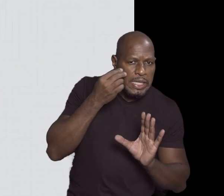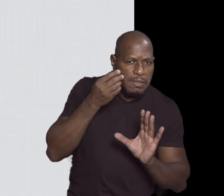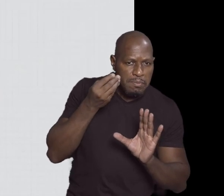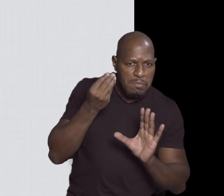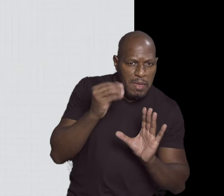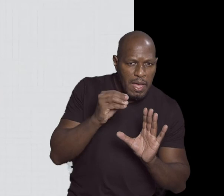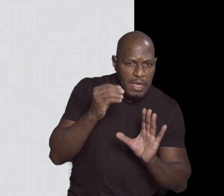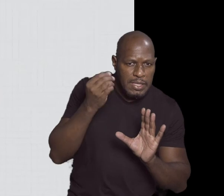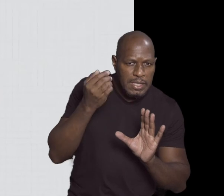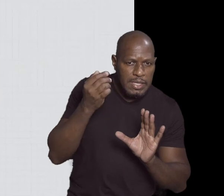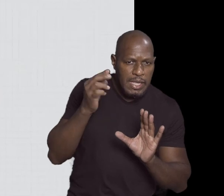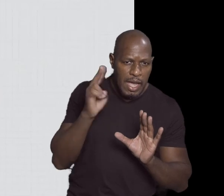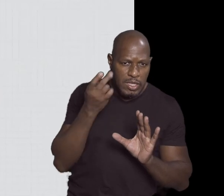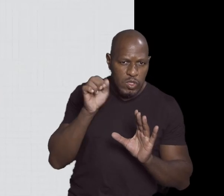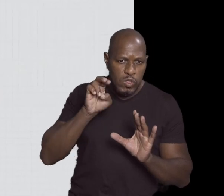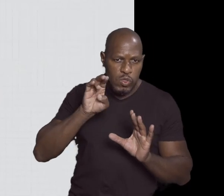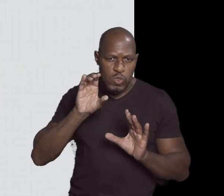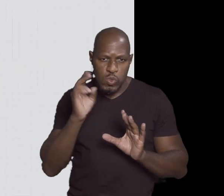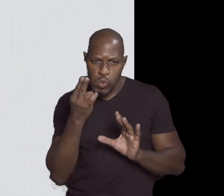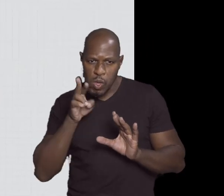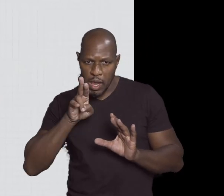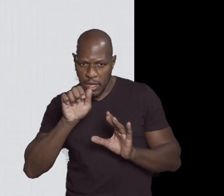rachuras.